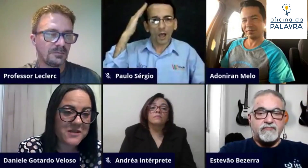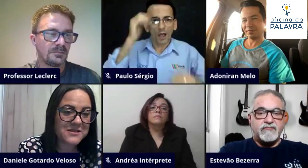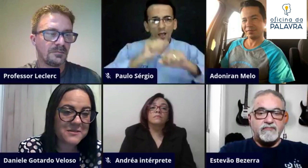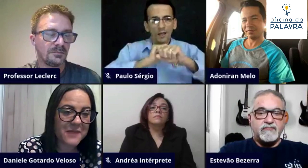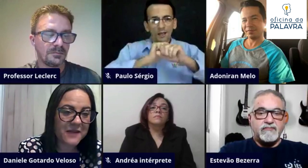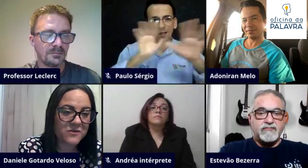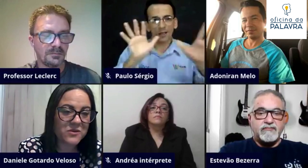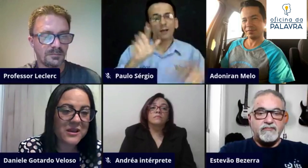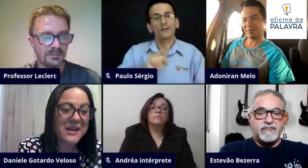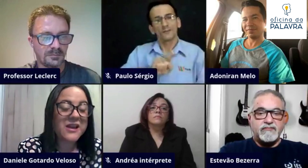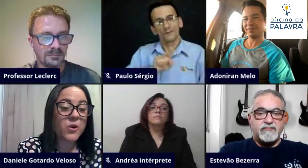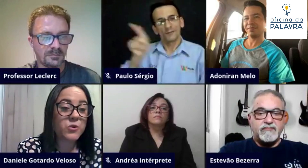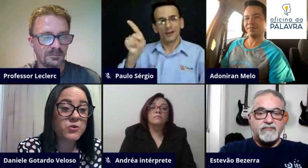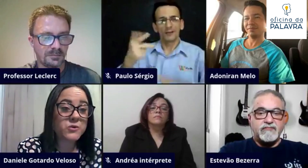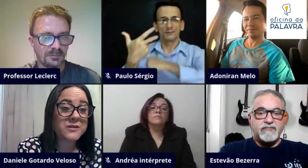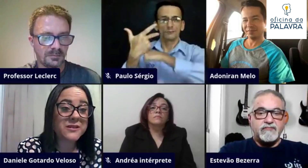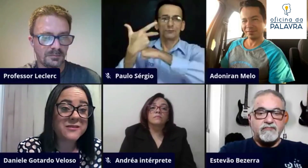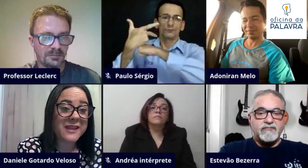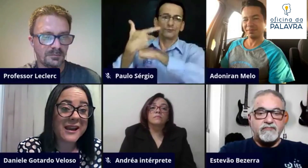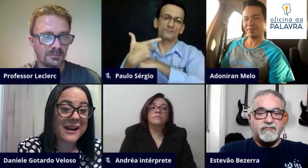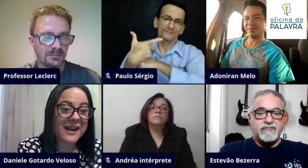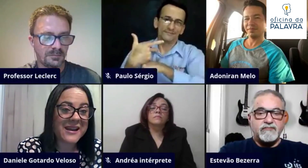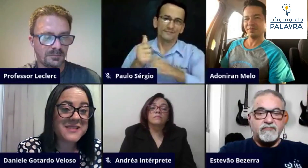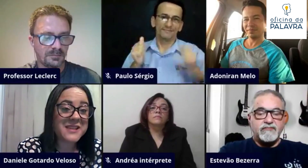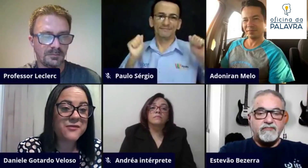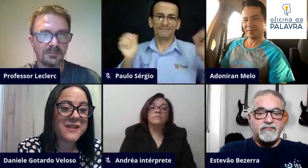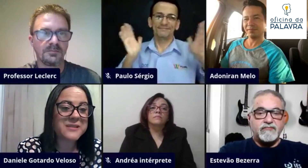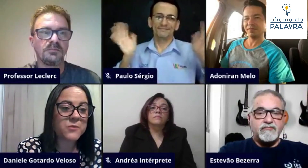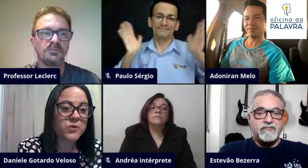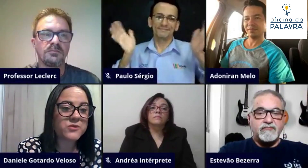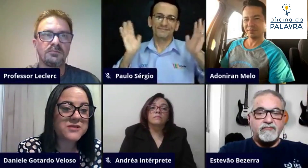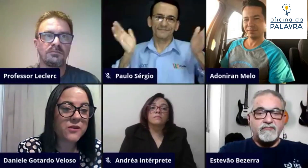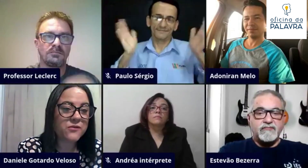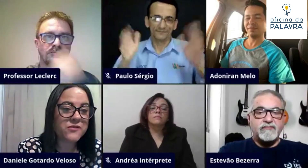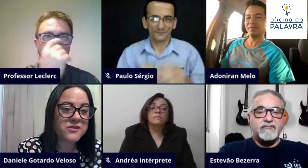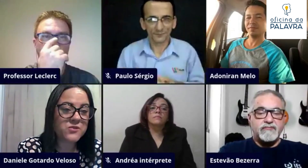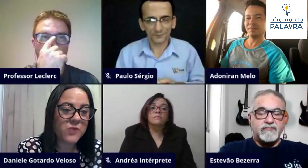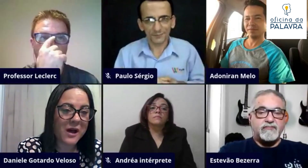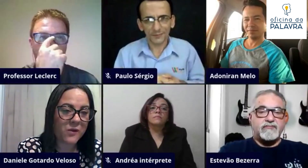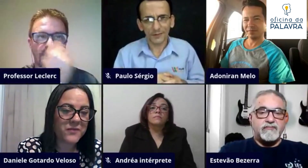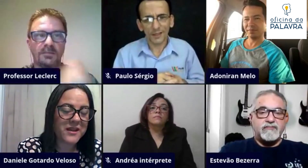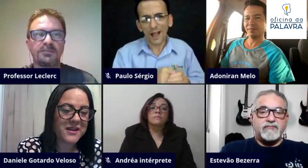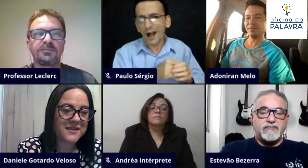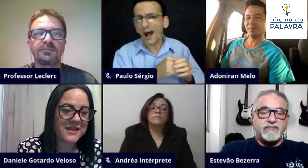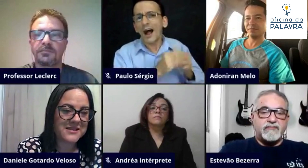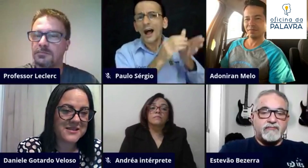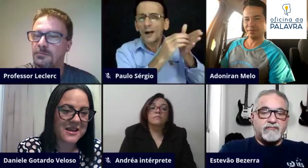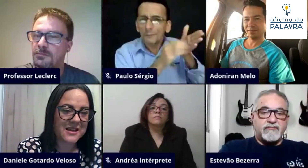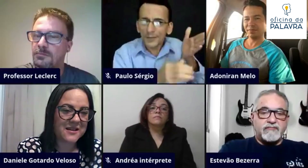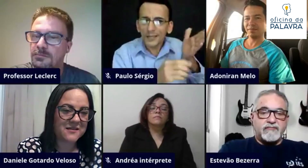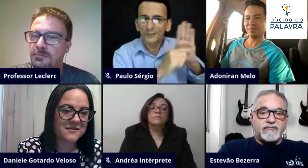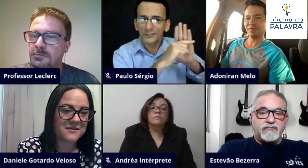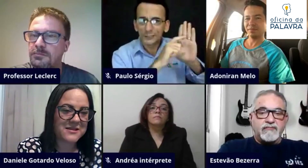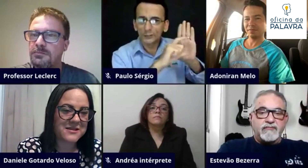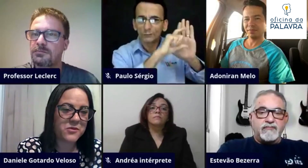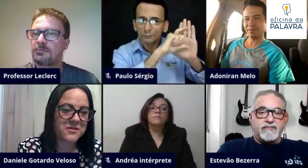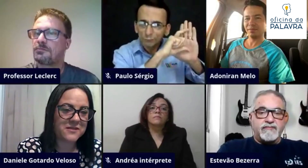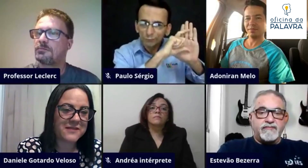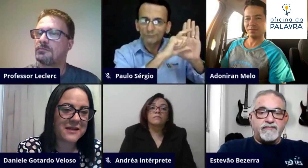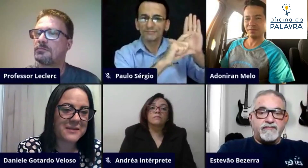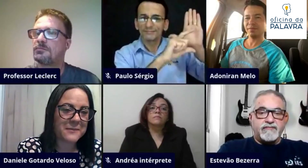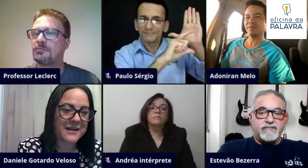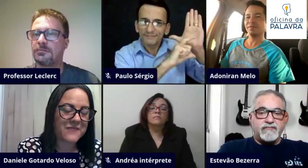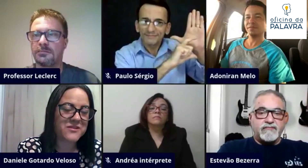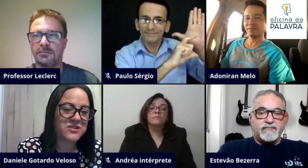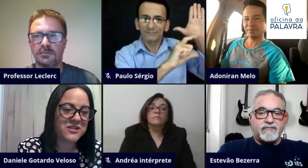esse conhecimento, o surdo, então, tem a clareza e faz a produção visual dessa